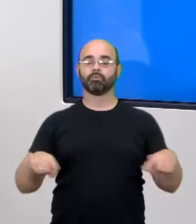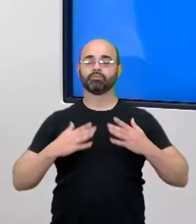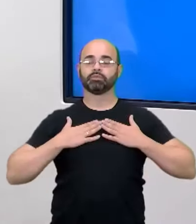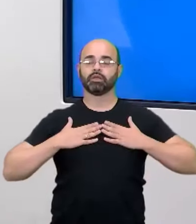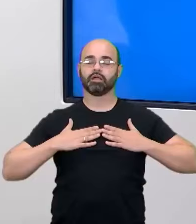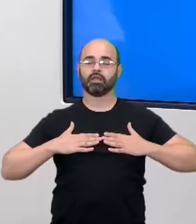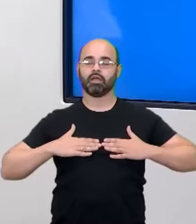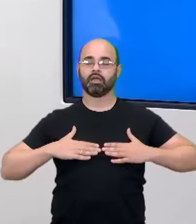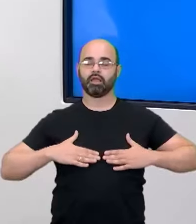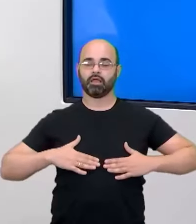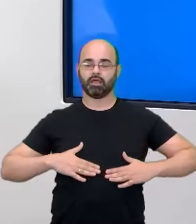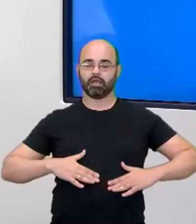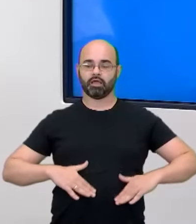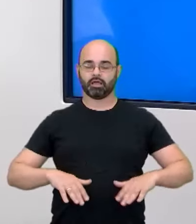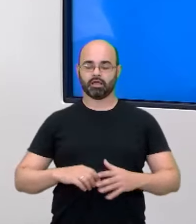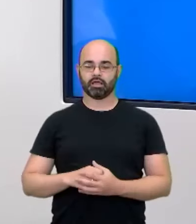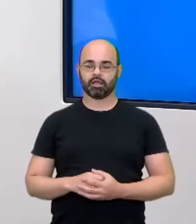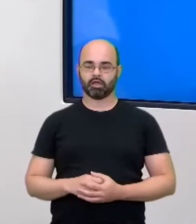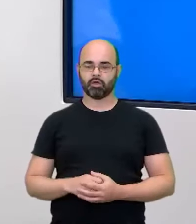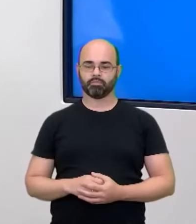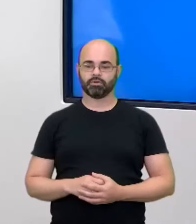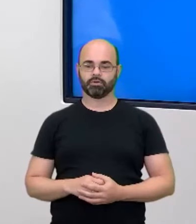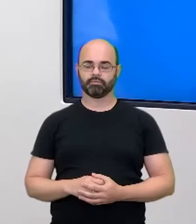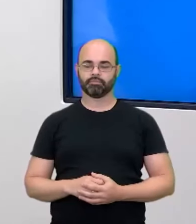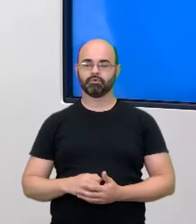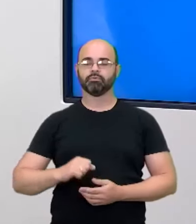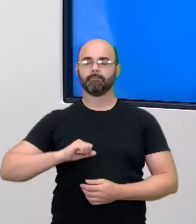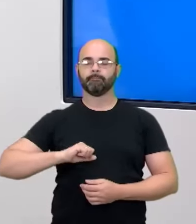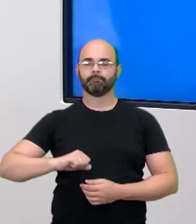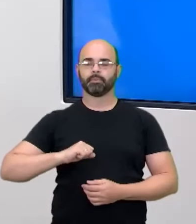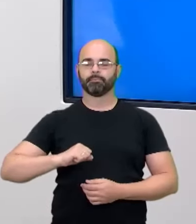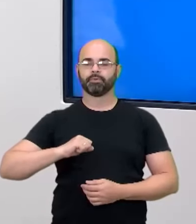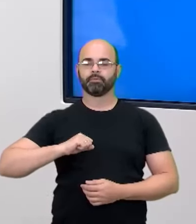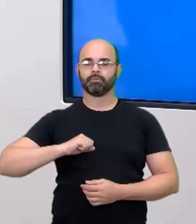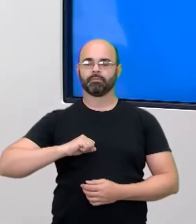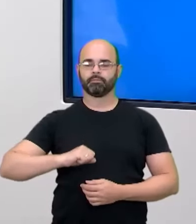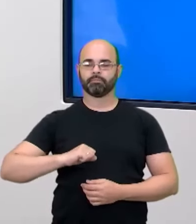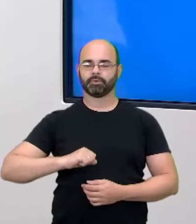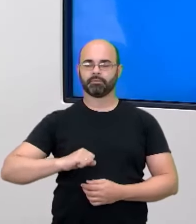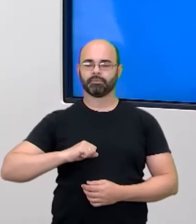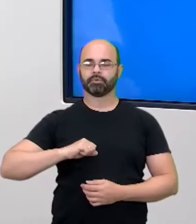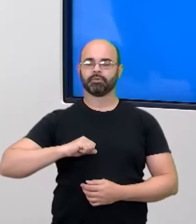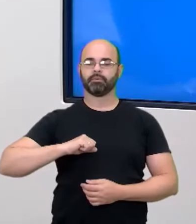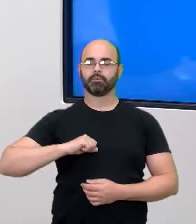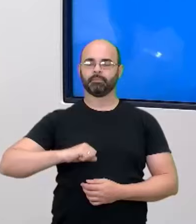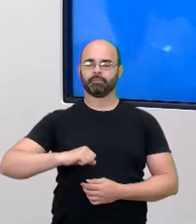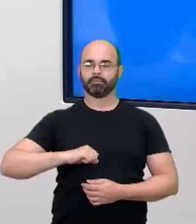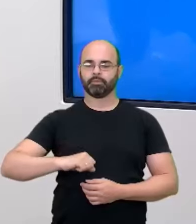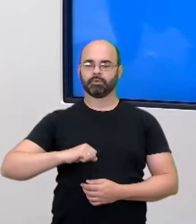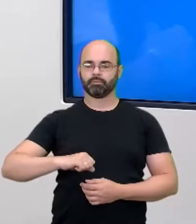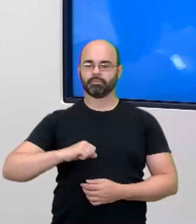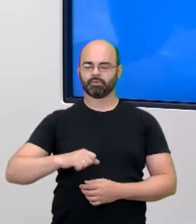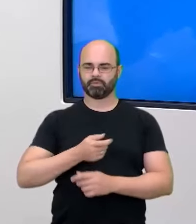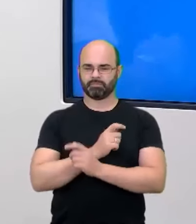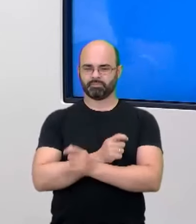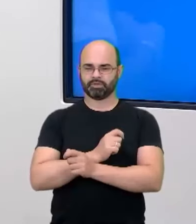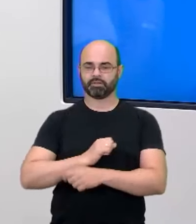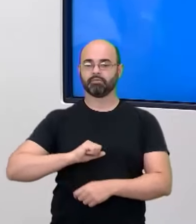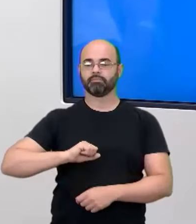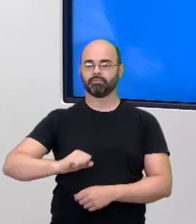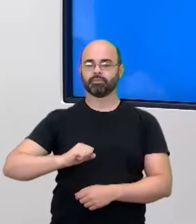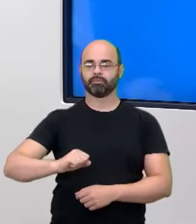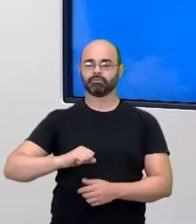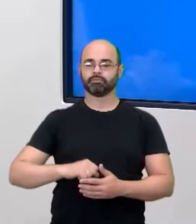Então, nós temos uma característica mais introspectiva desse movimento musical aí. Nós temos o uso de